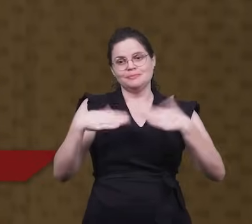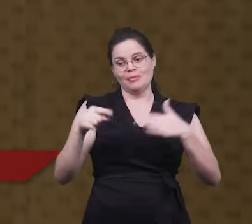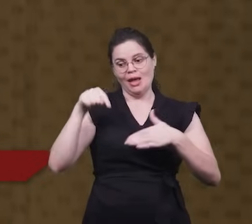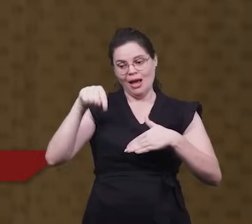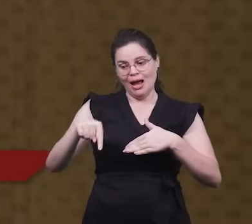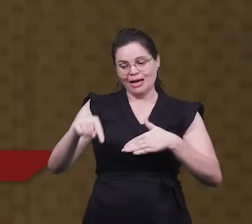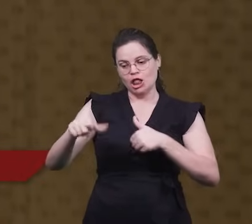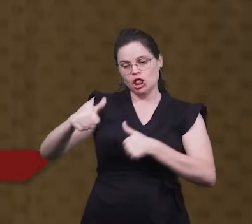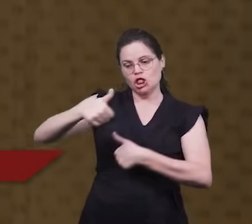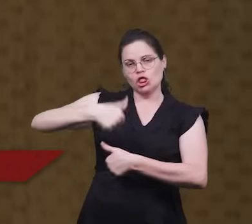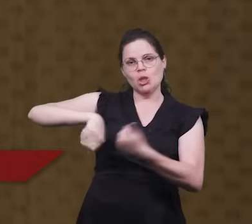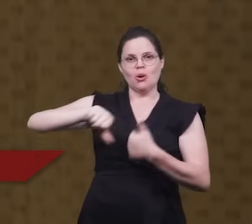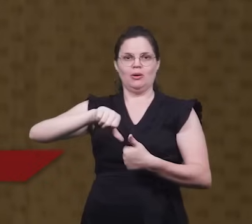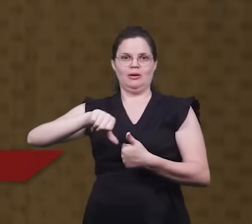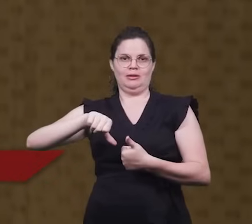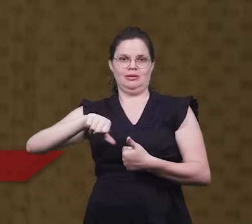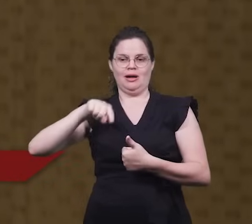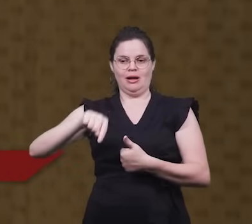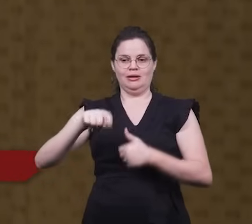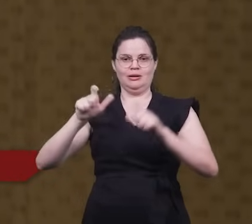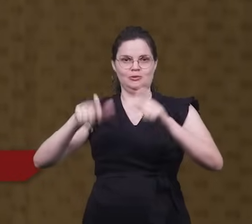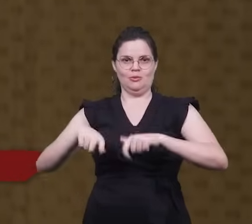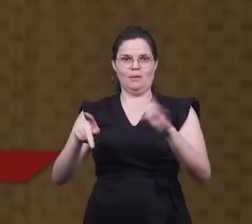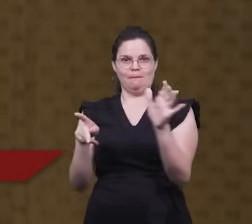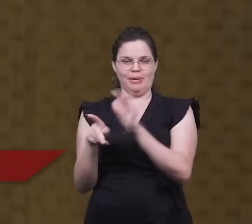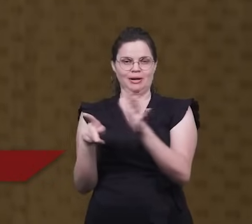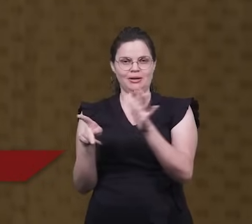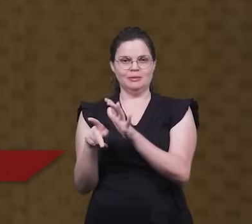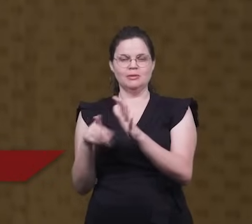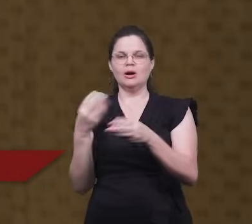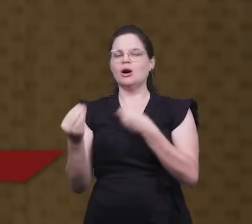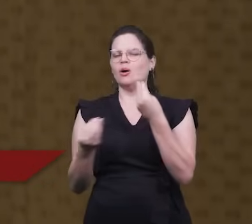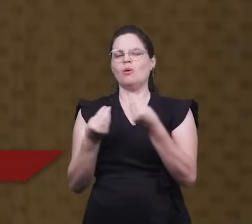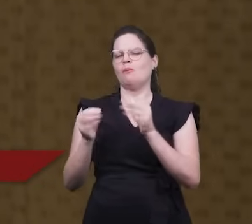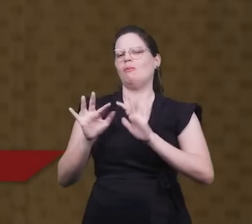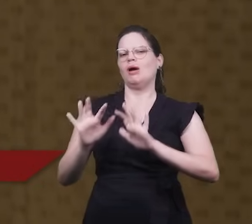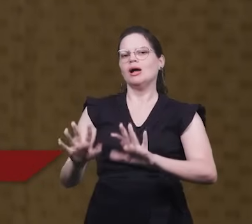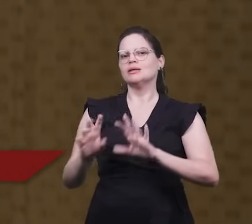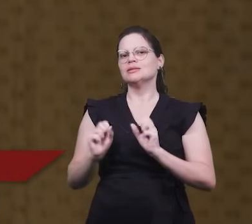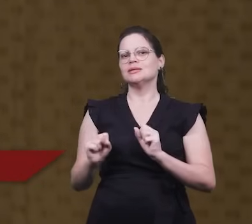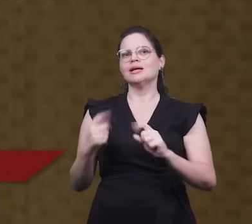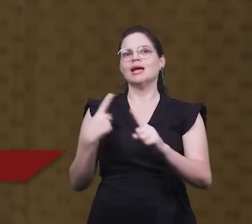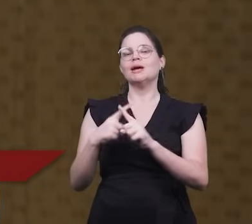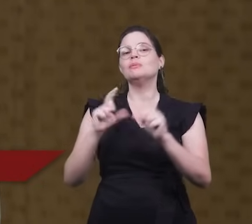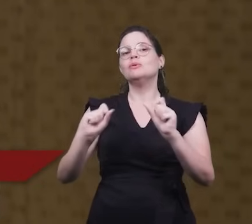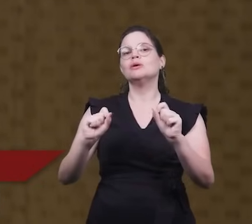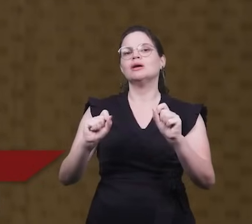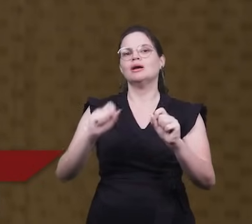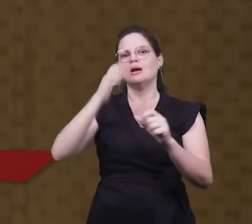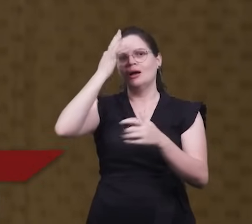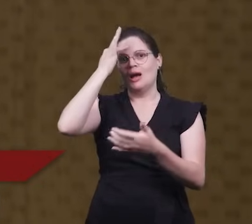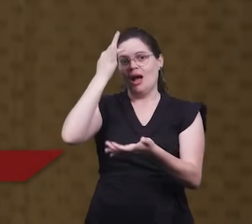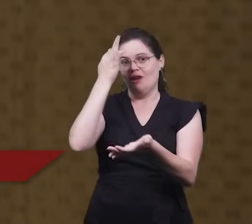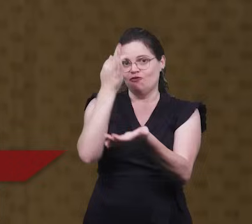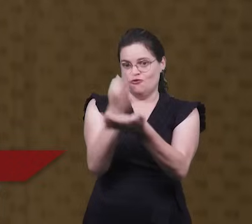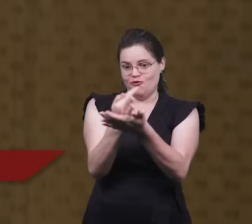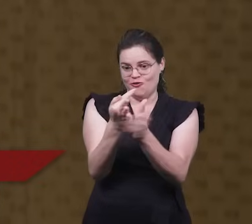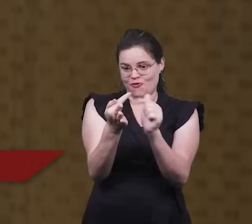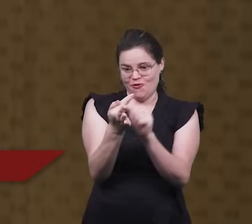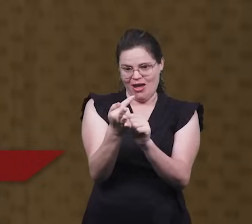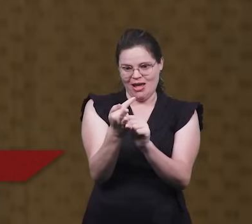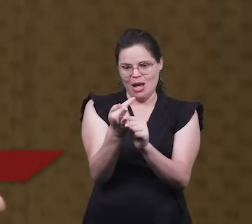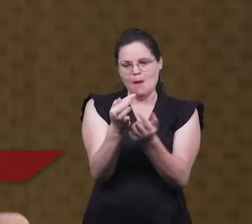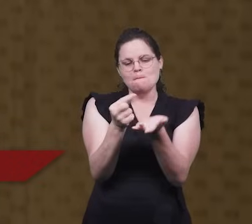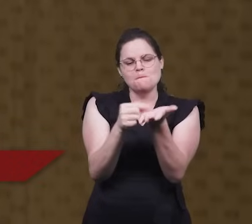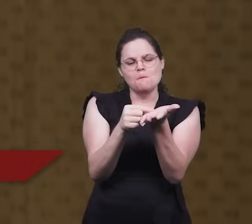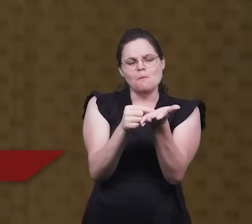caracterizar exatamente a transição em Pérgamo, do período profético de Pérgamo, é exatamente a questão de uma fé